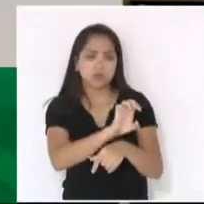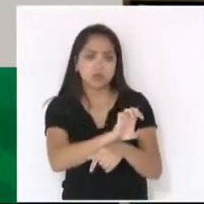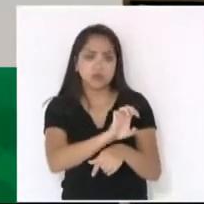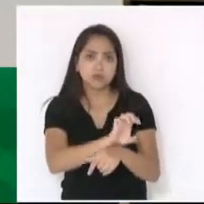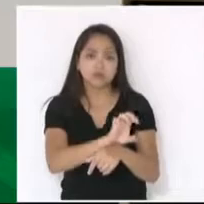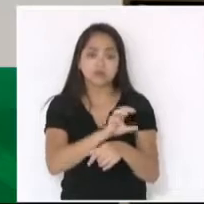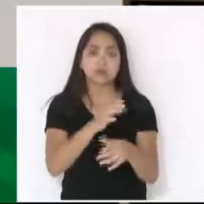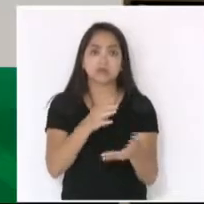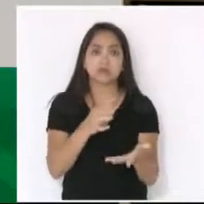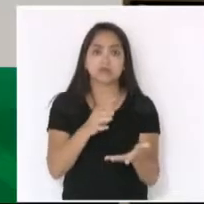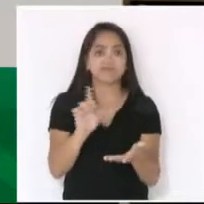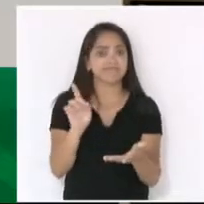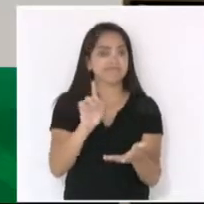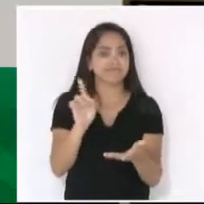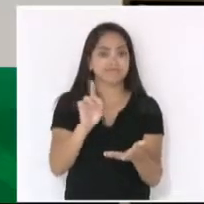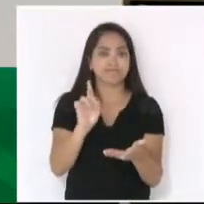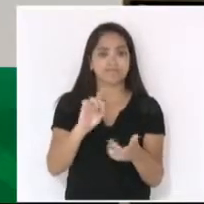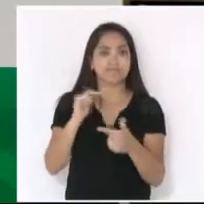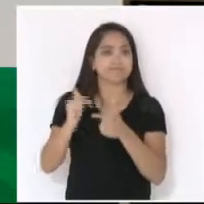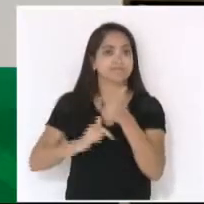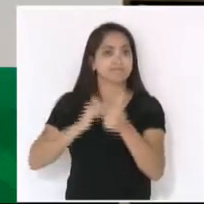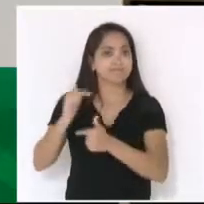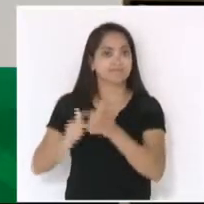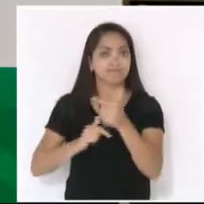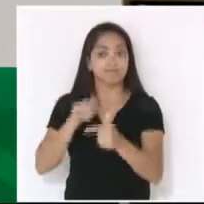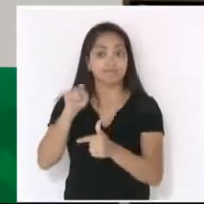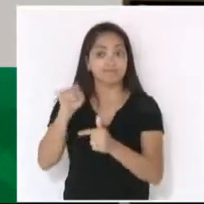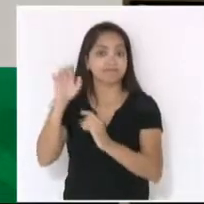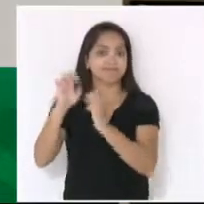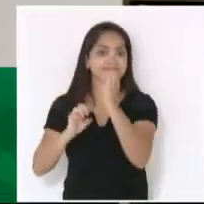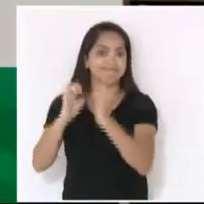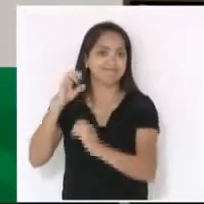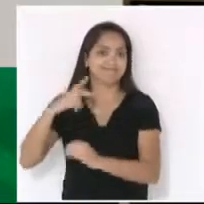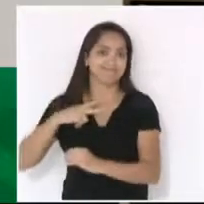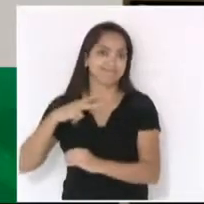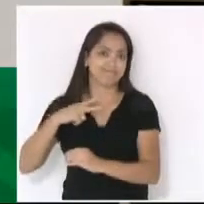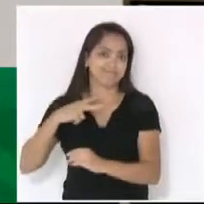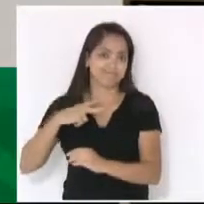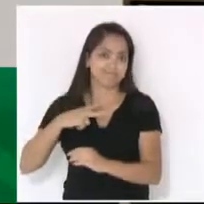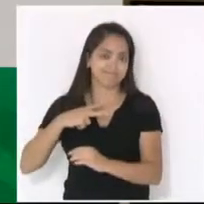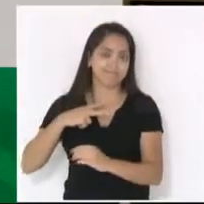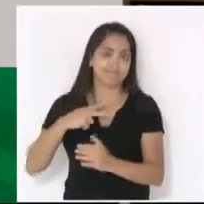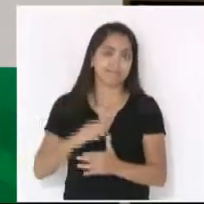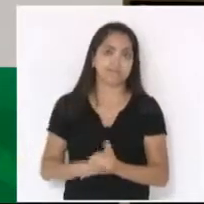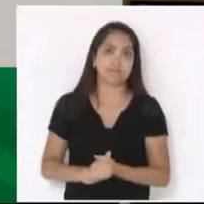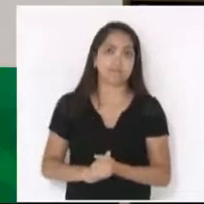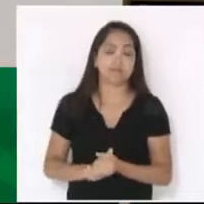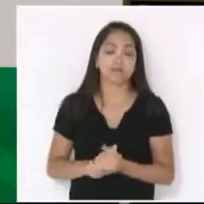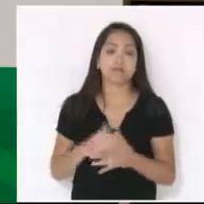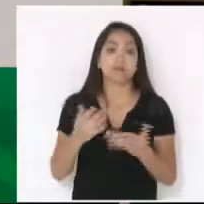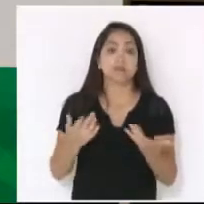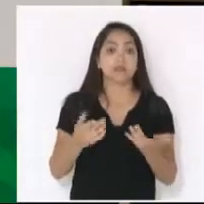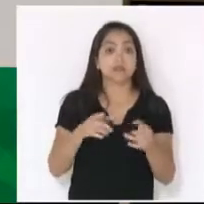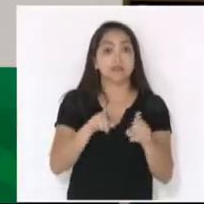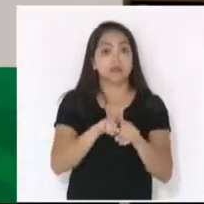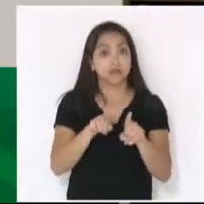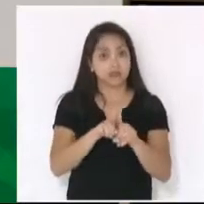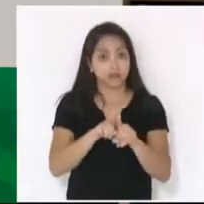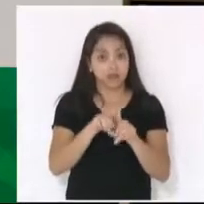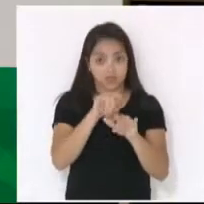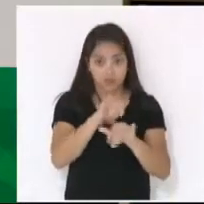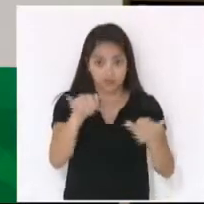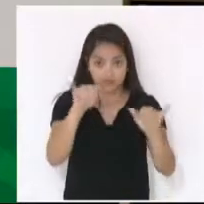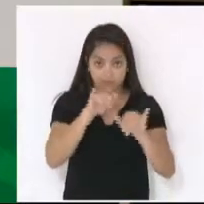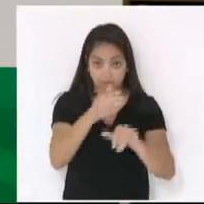e não estão trabalhando para o empresário particular ah e também forma